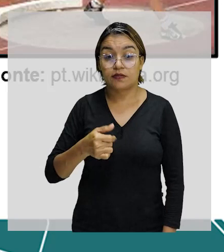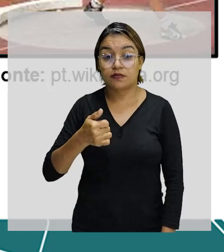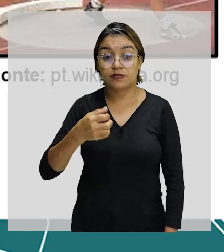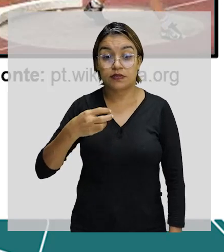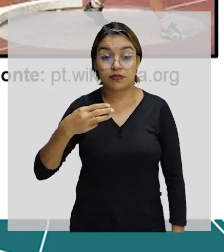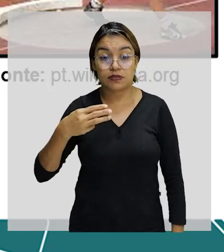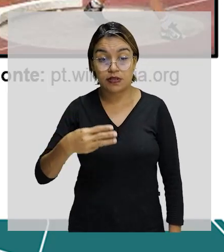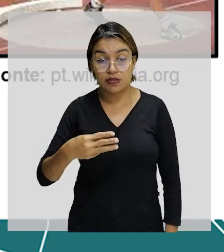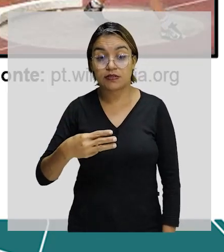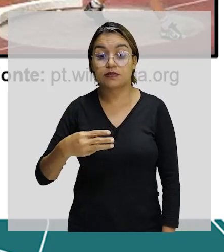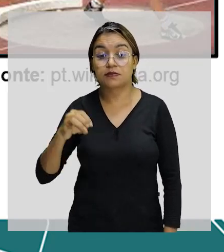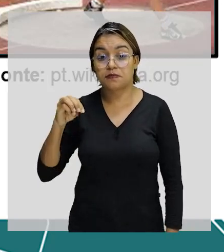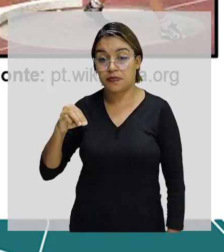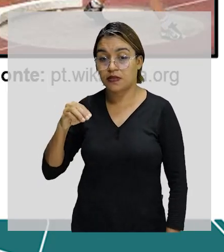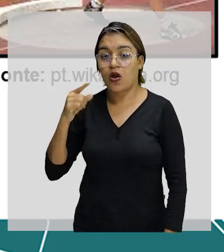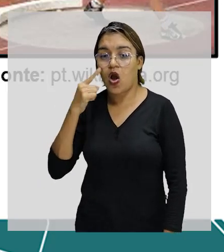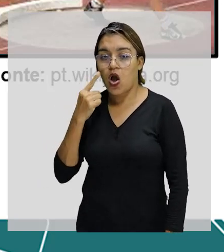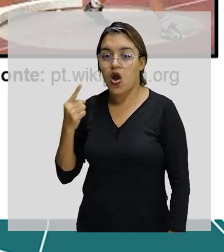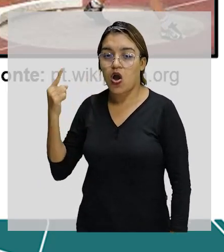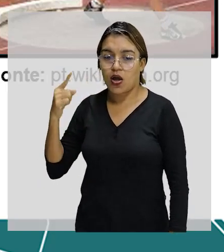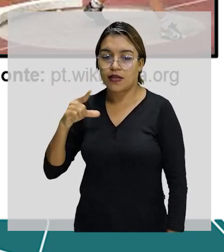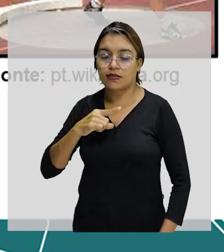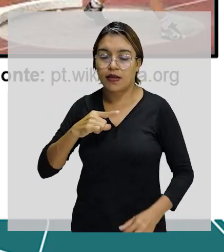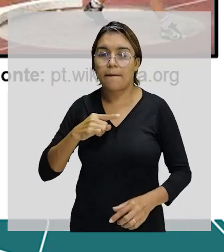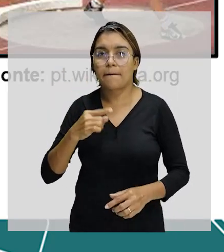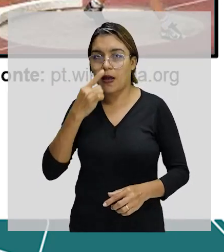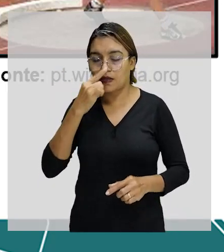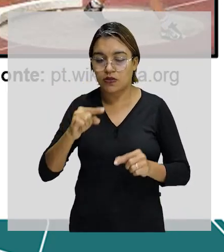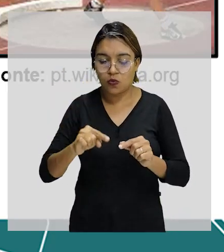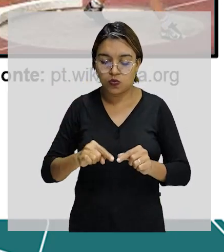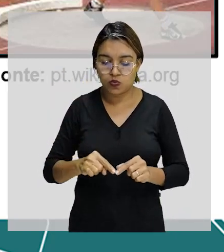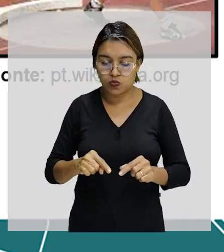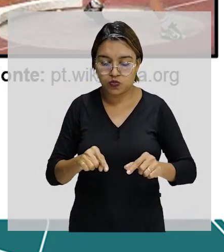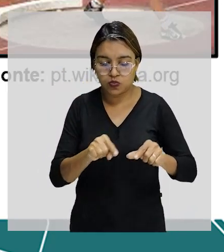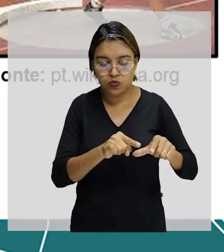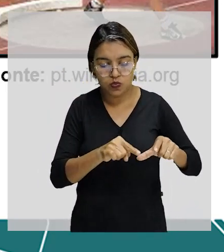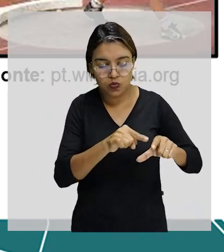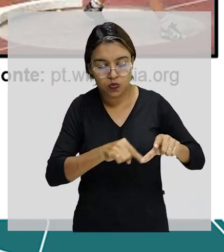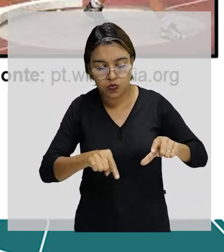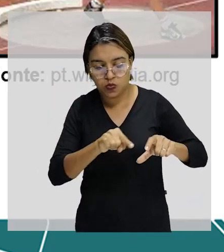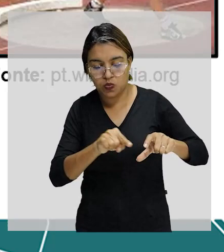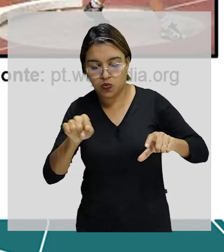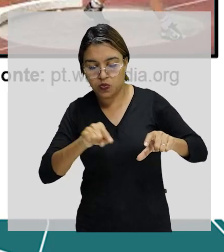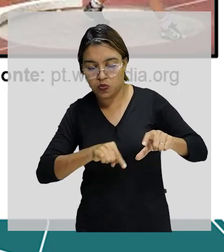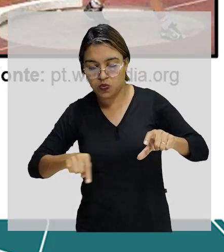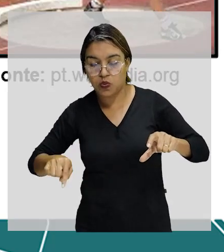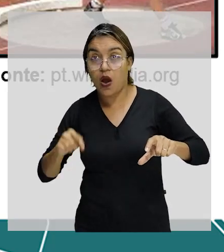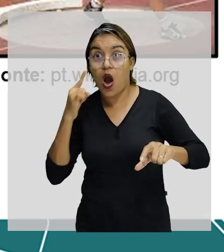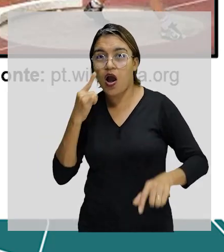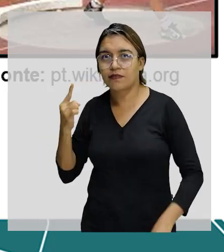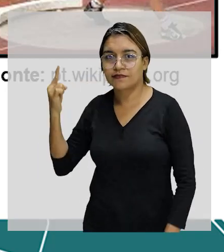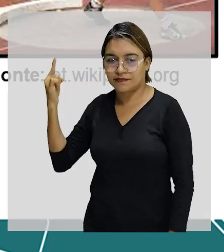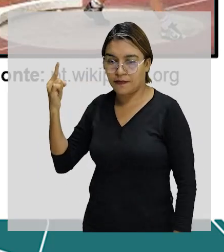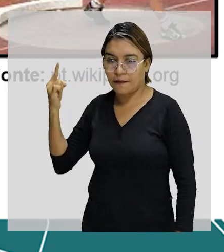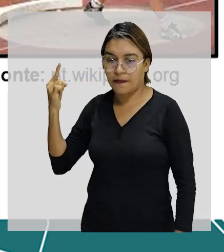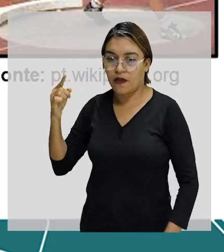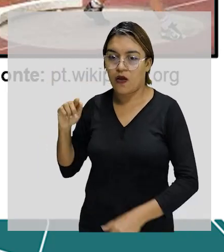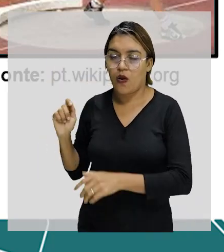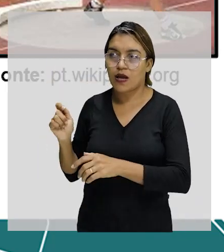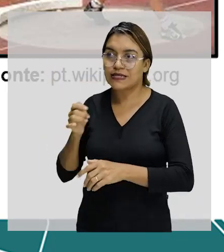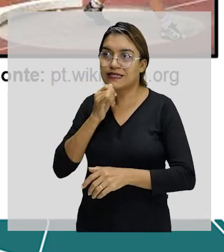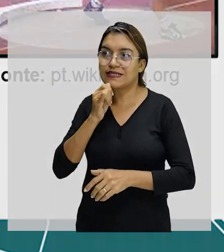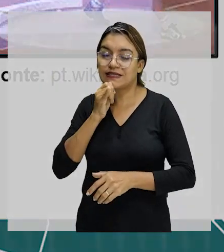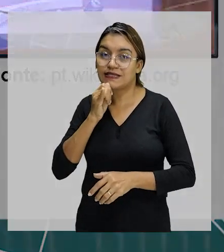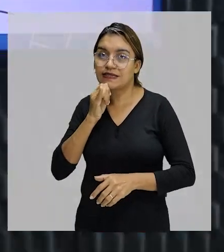esse funil aqui, ó, que é a área de lançamento. Obrigatoriamente, o peso deve cair dentro dessa